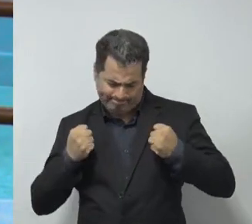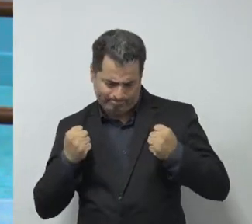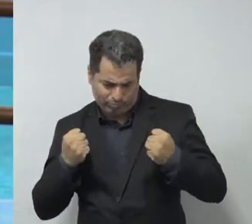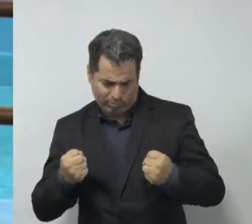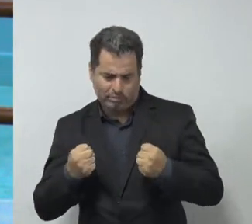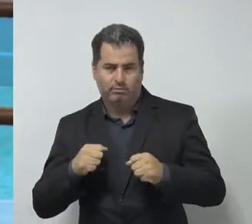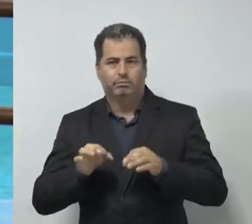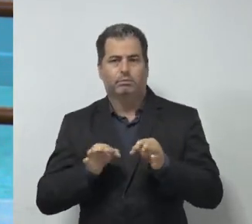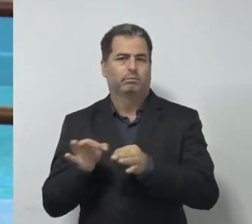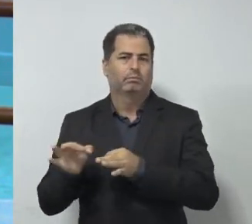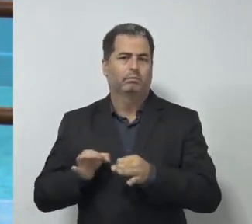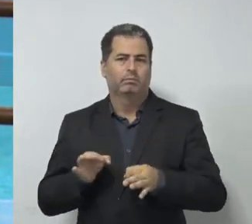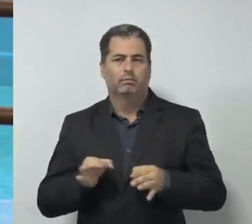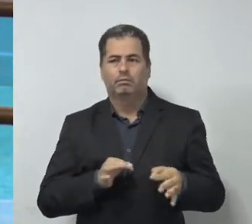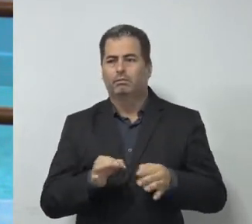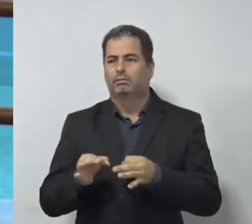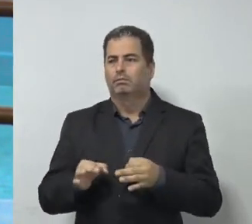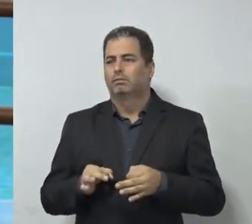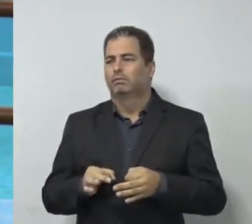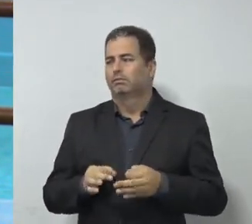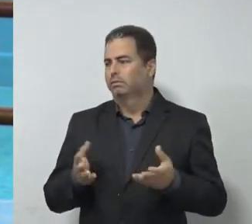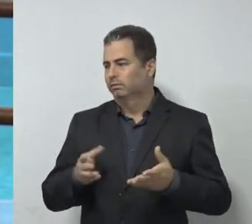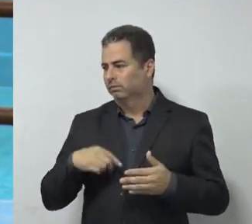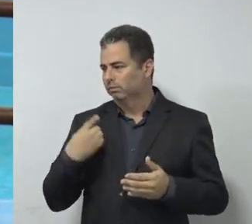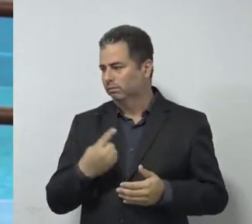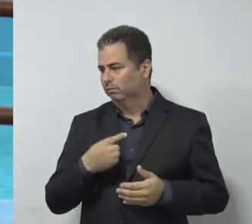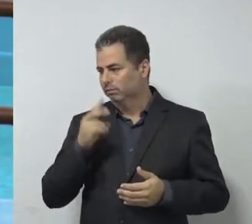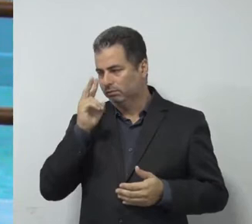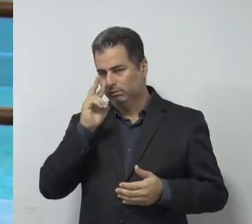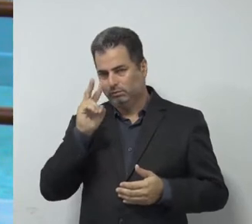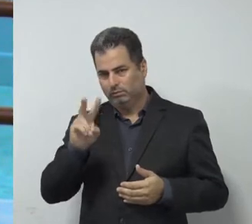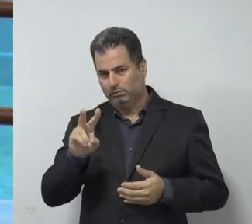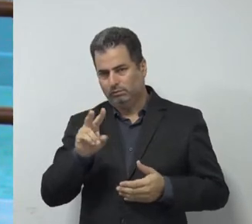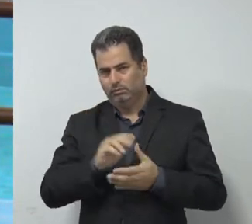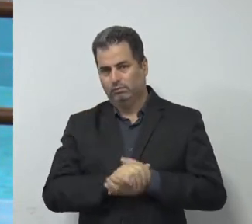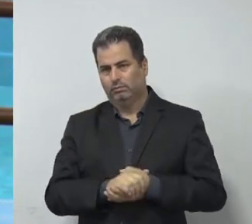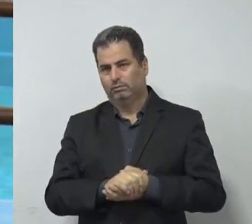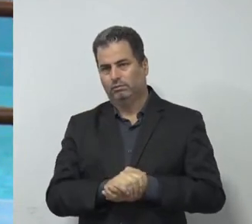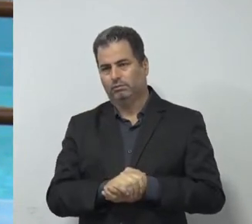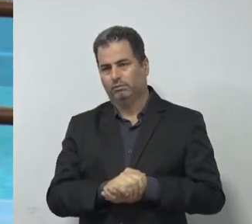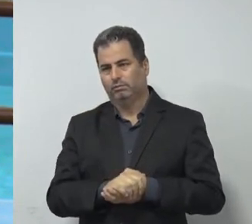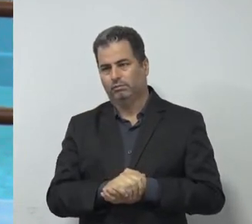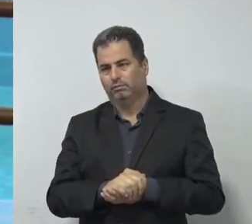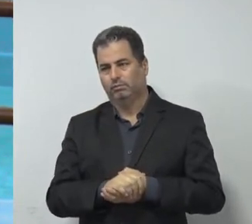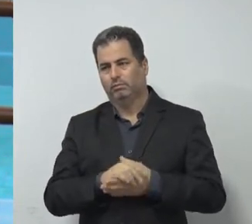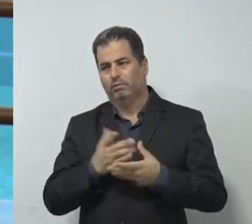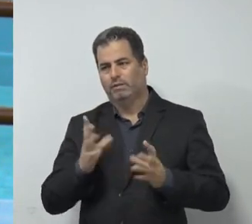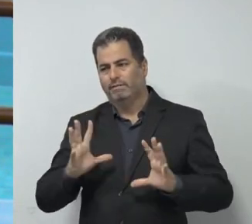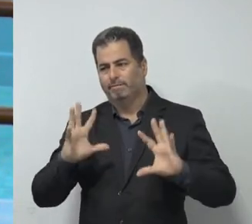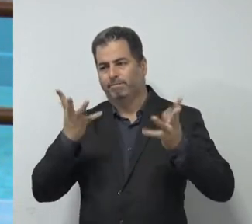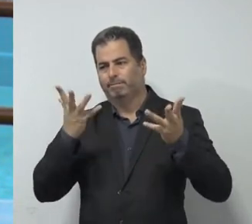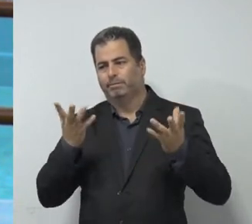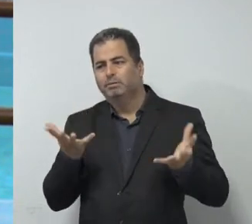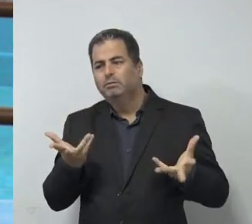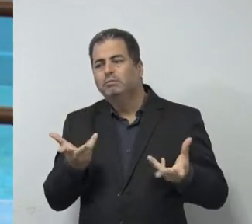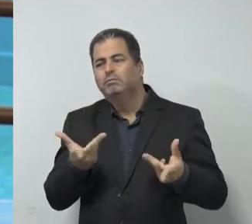para preparar tudo como a gente tem visto aqui, da melhor forma possível. Uma festa